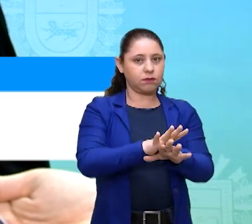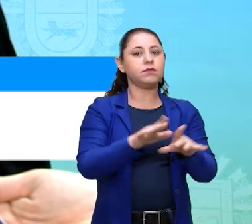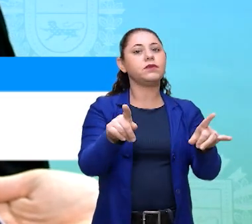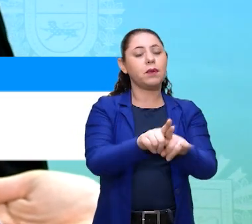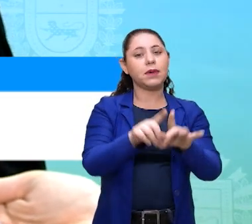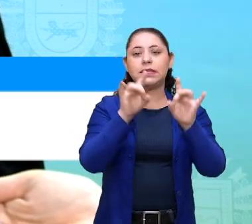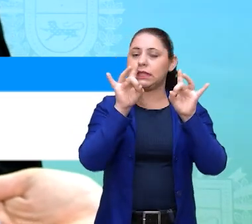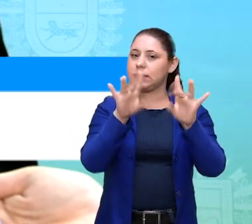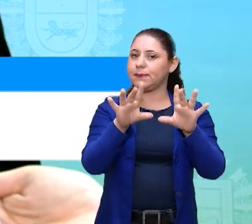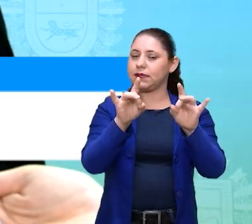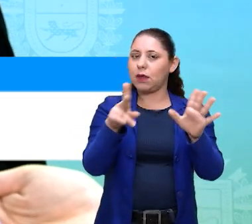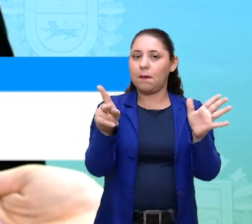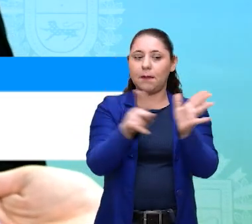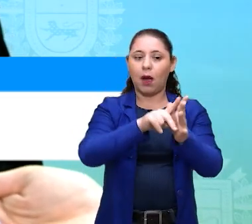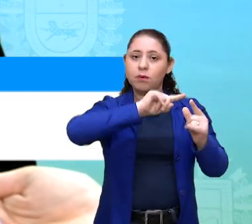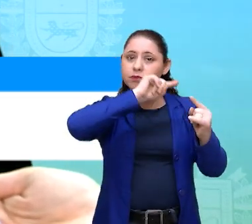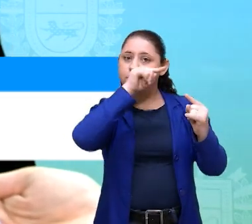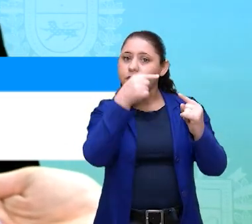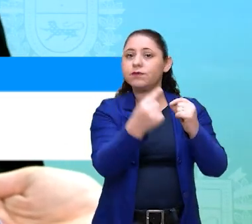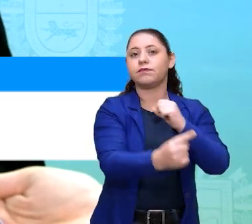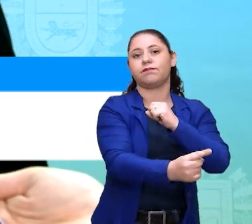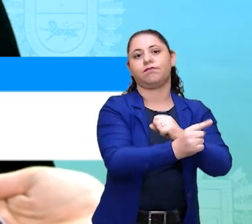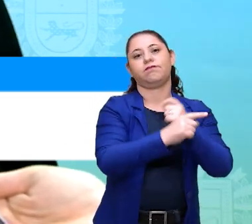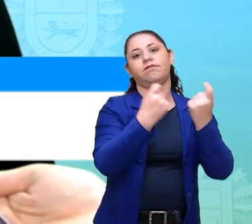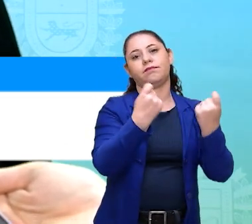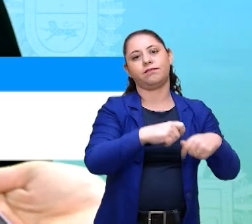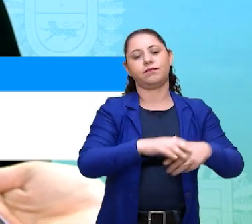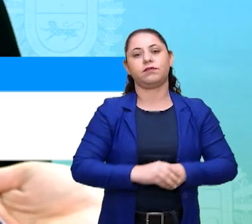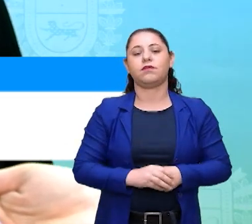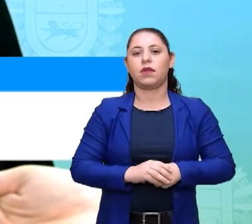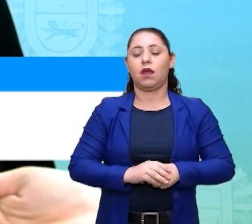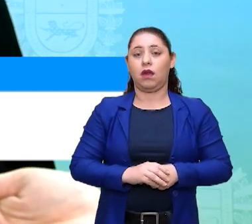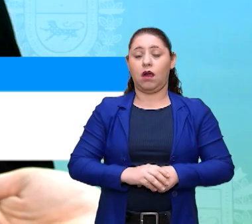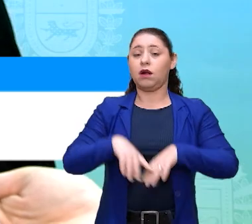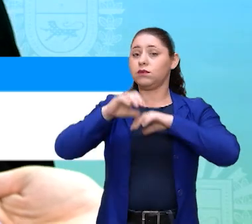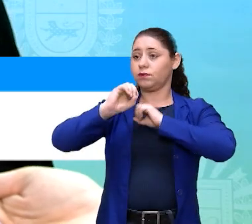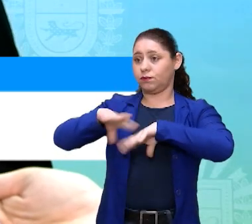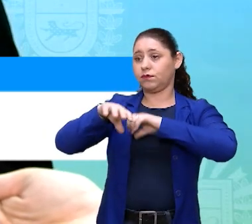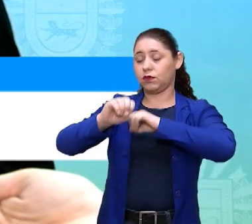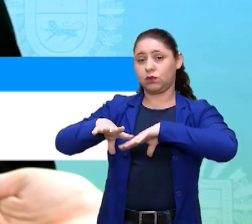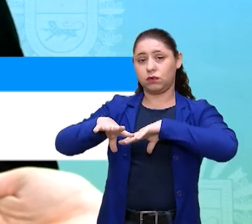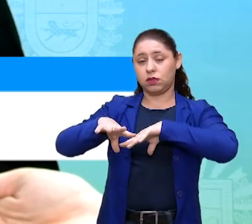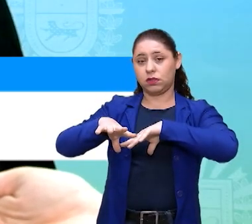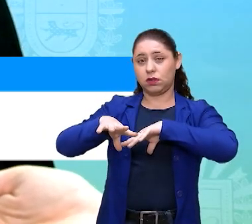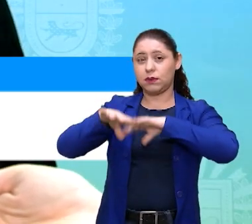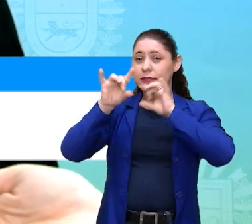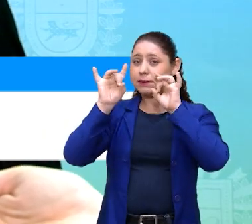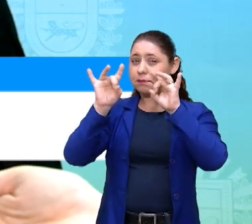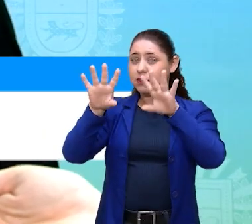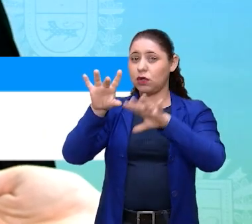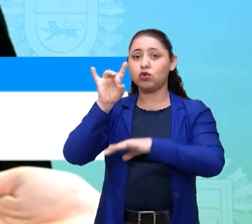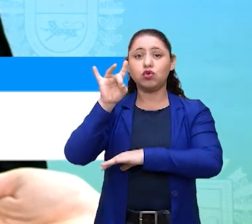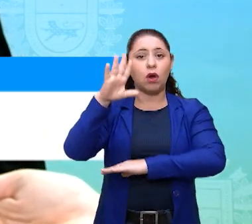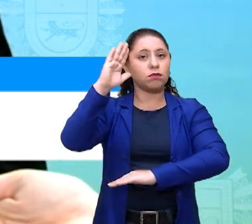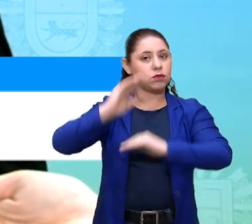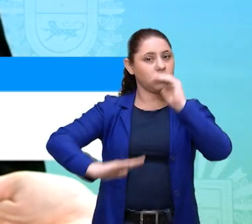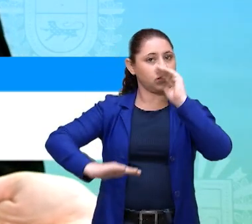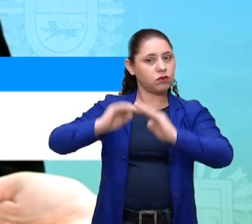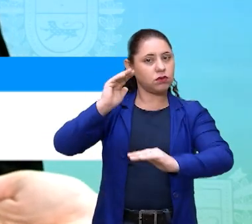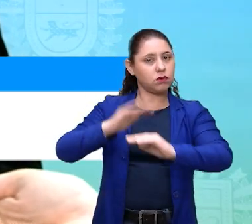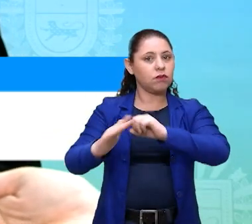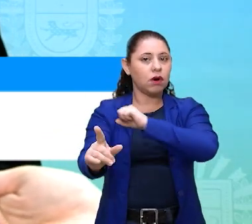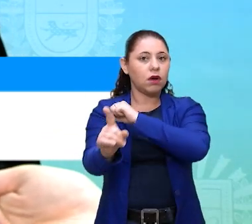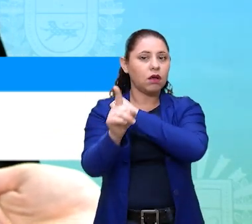temporário e em caráter excepcional para atender essa necessidade. Na educação especial, apenas para